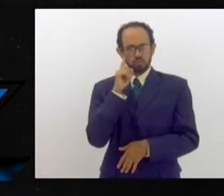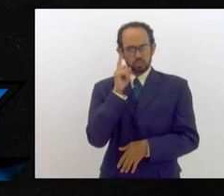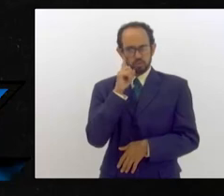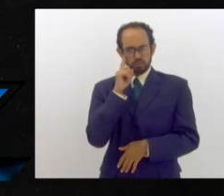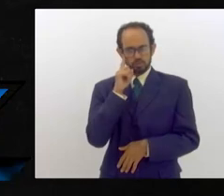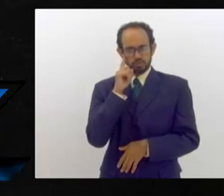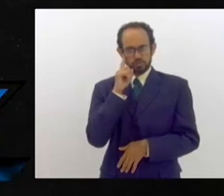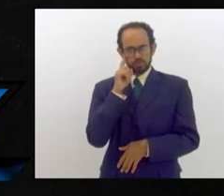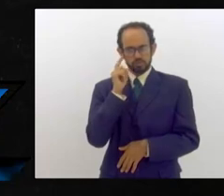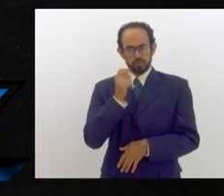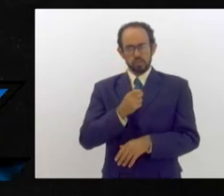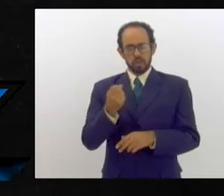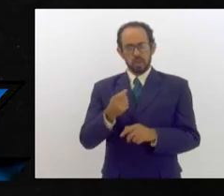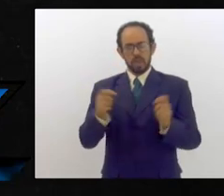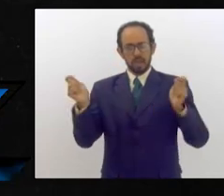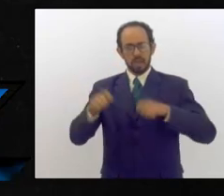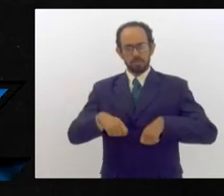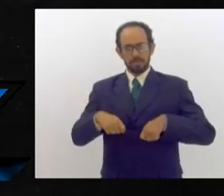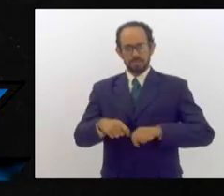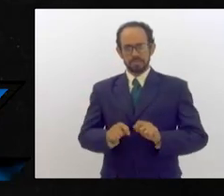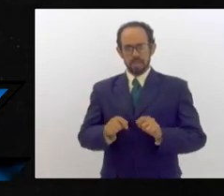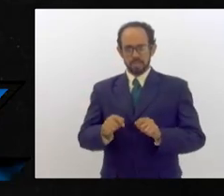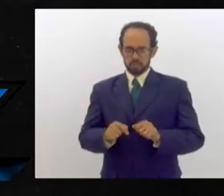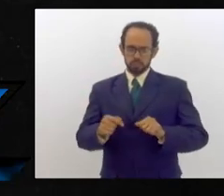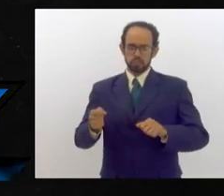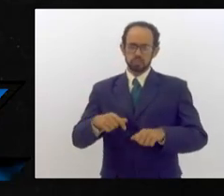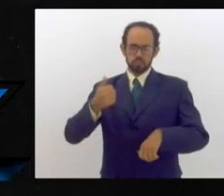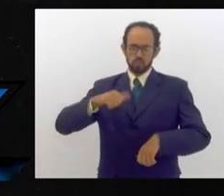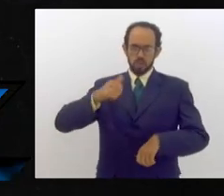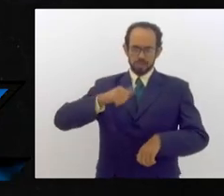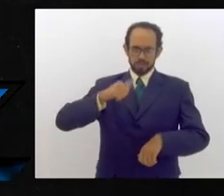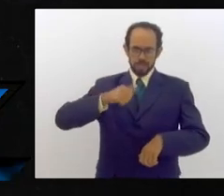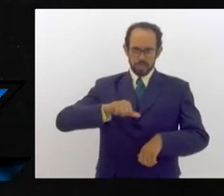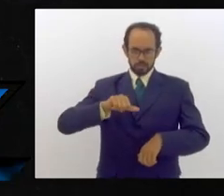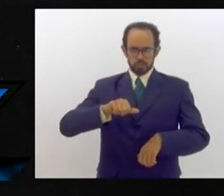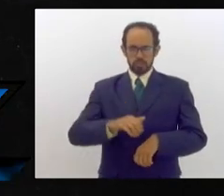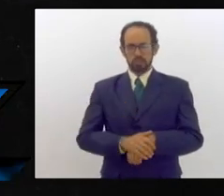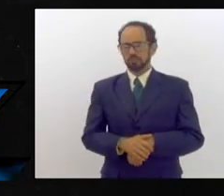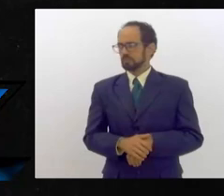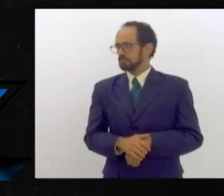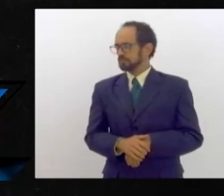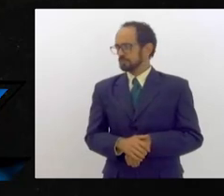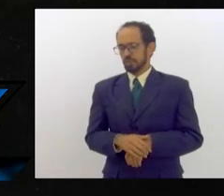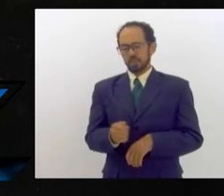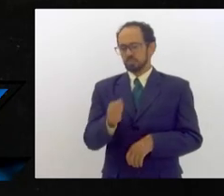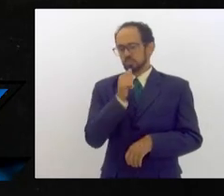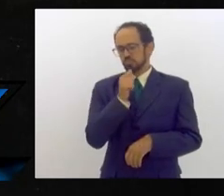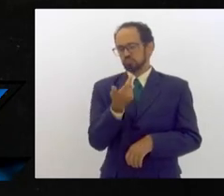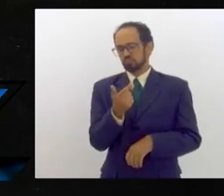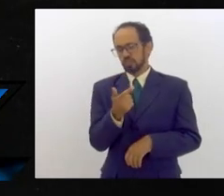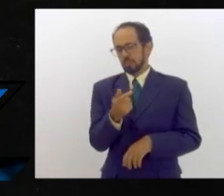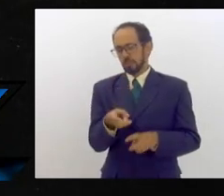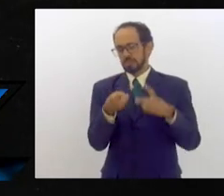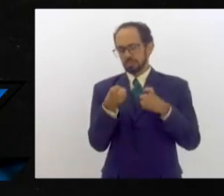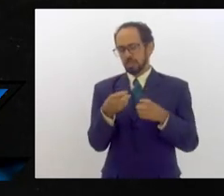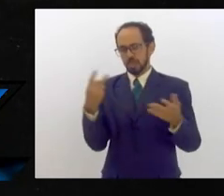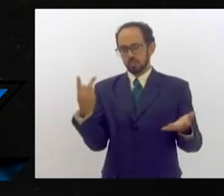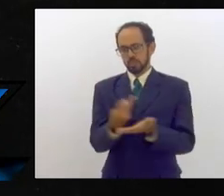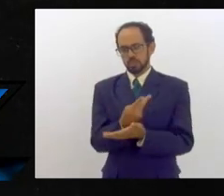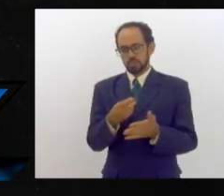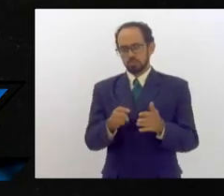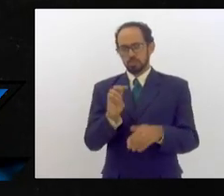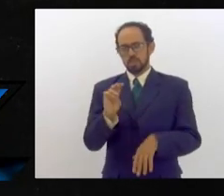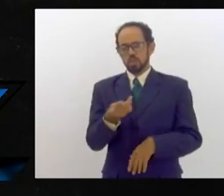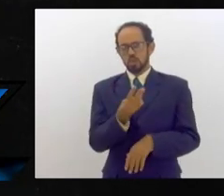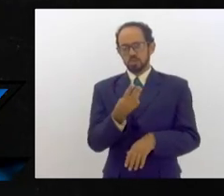em quantidade suficiente com qualidade e isso a gente não vê acontecer são milhões de brasileiros